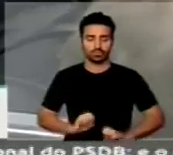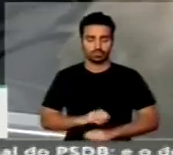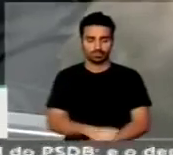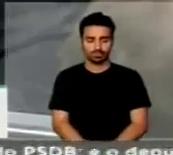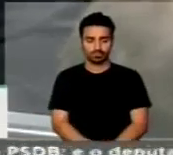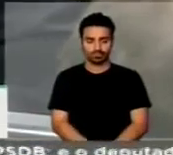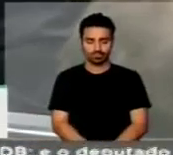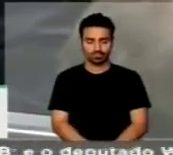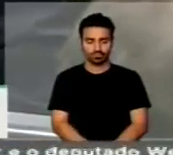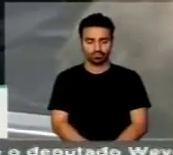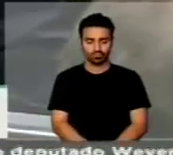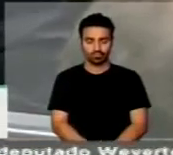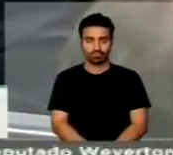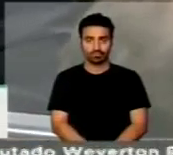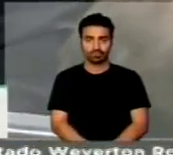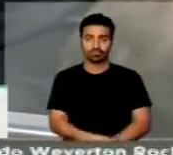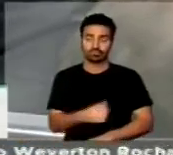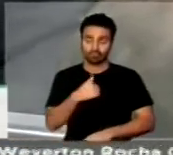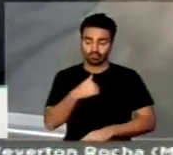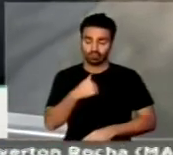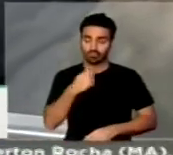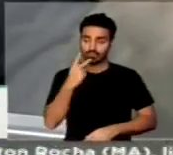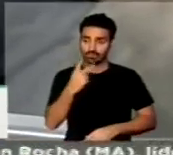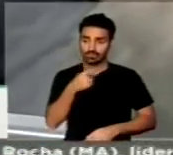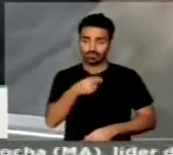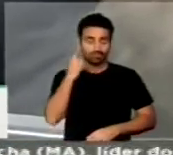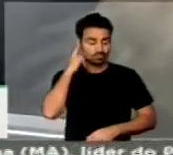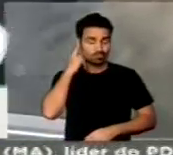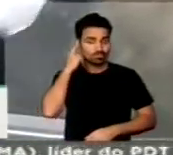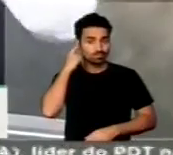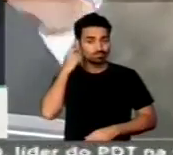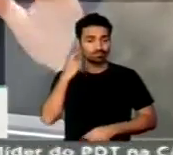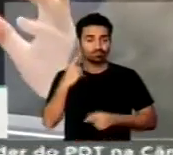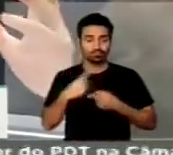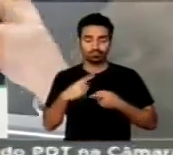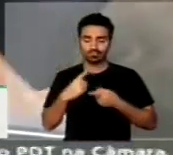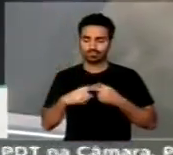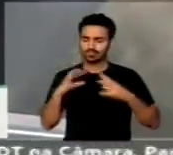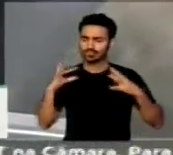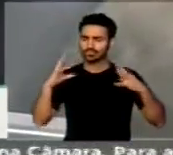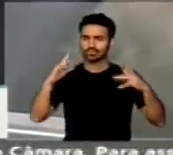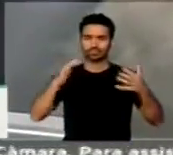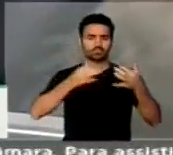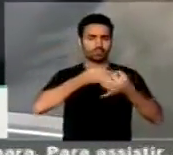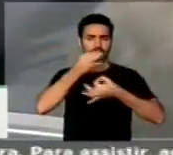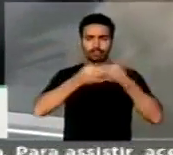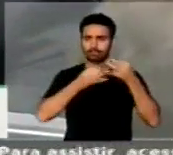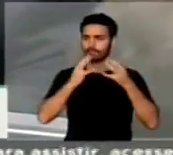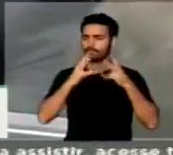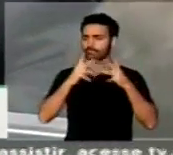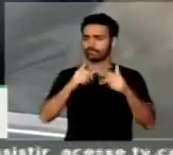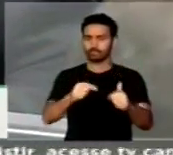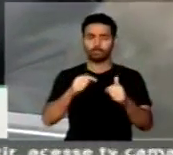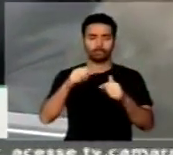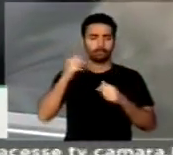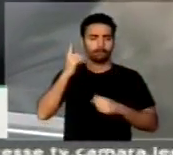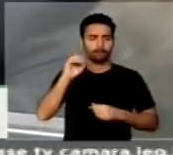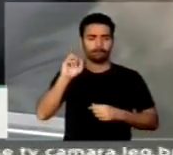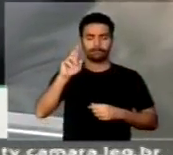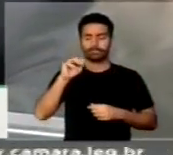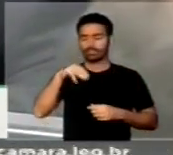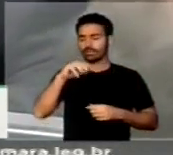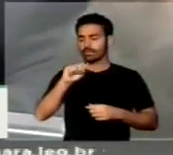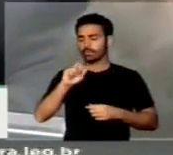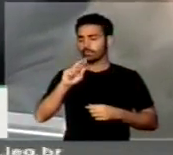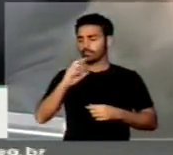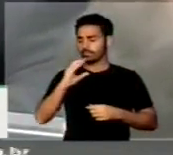E eu sustento isto porque toda a argumentação e toda a construção jurídica, o doutor Marcelo Nobre é realmente